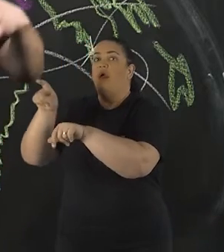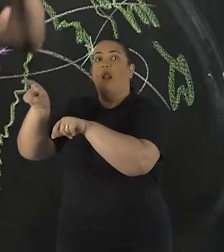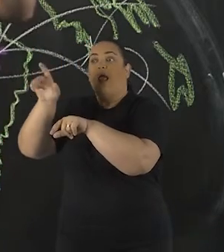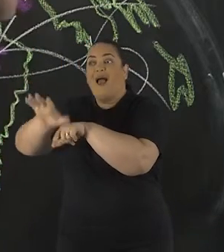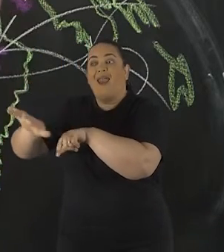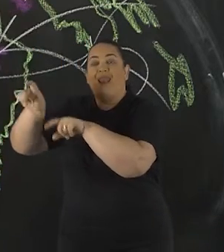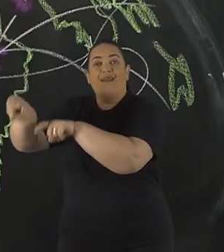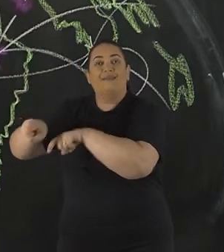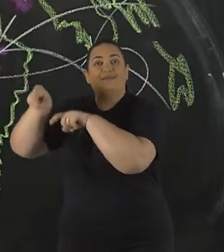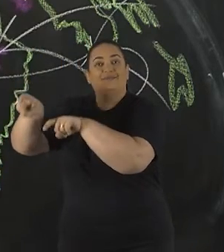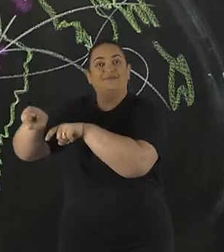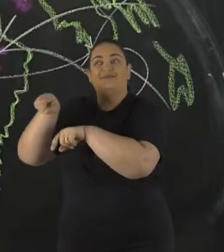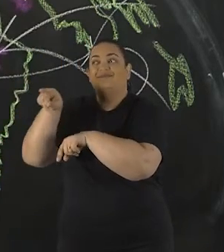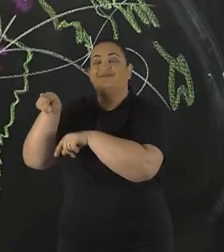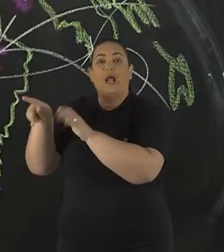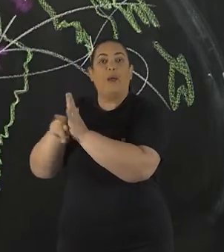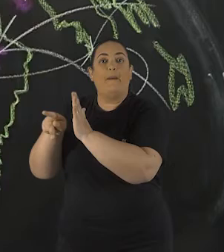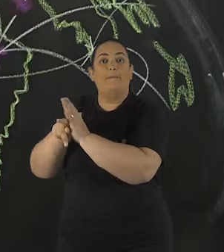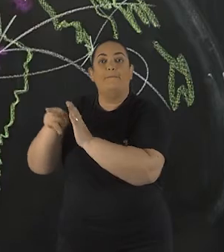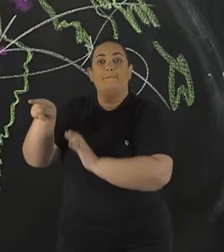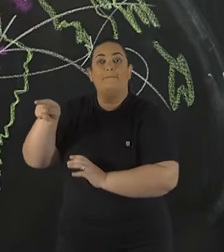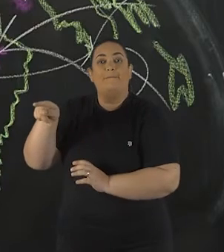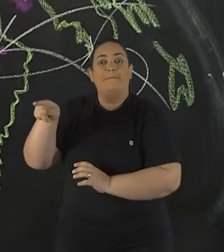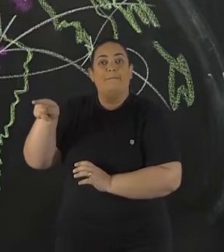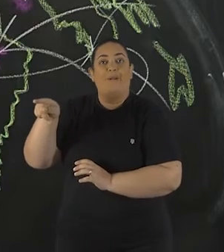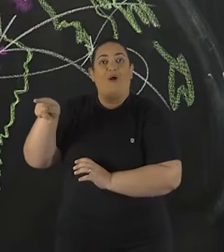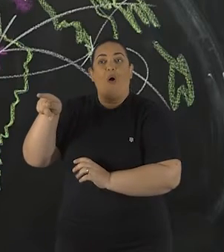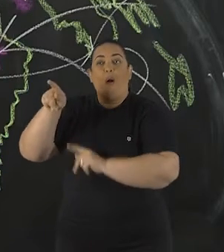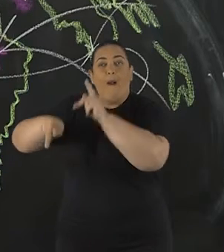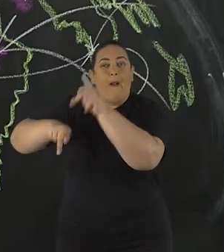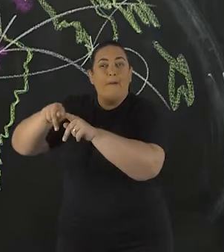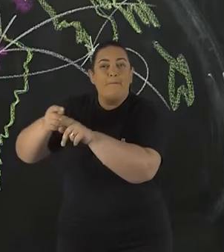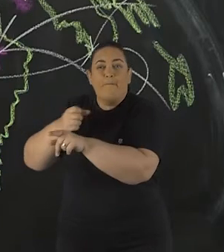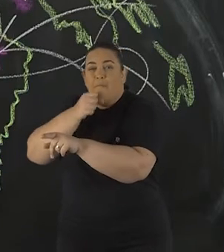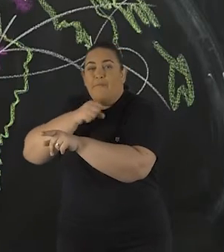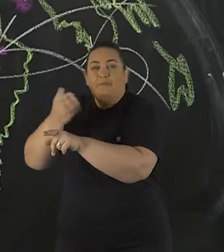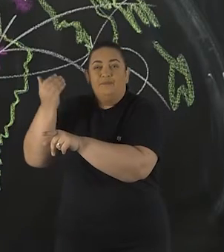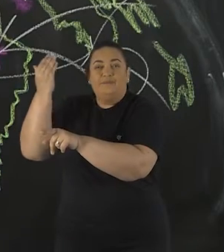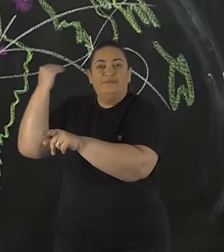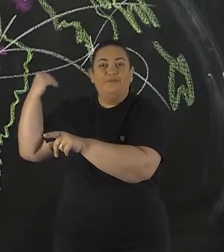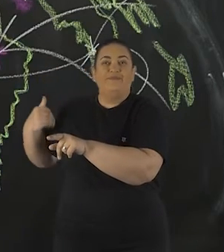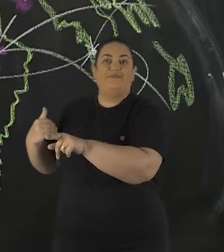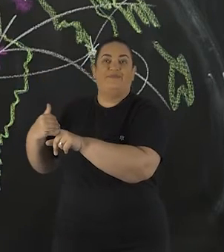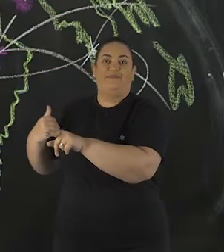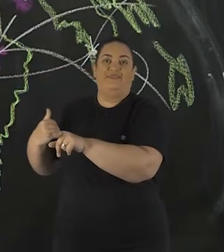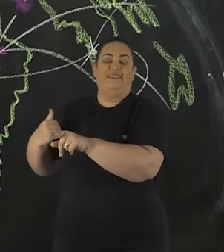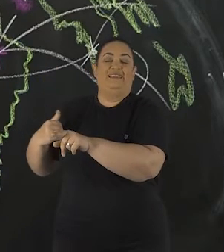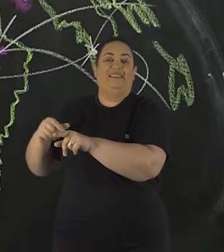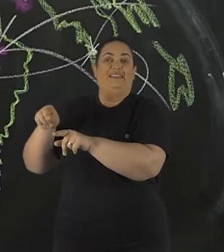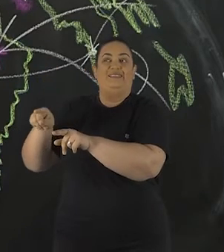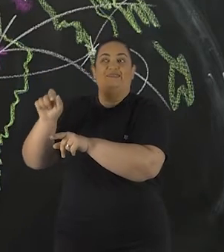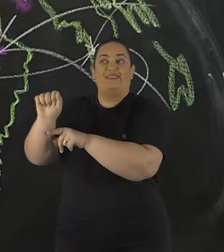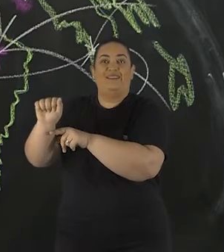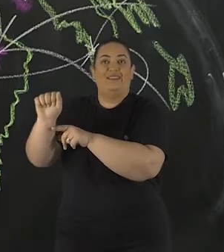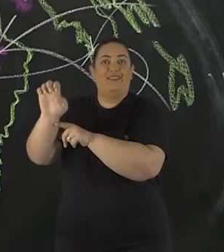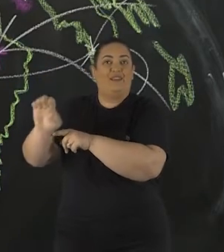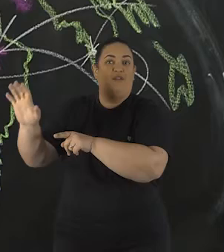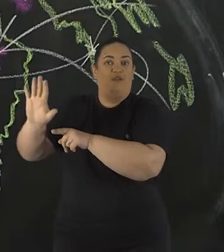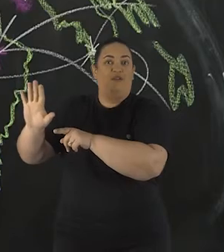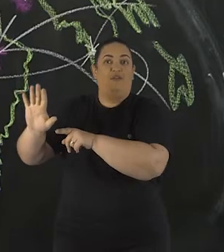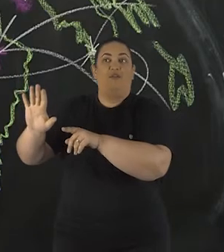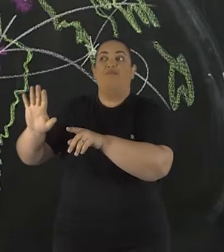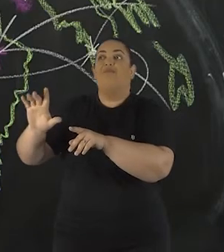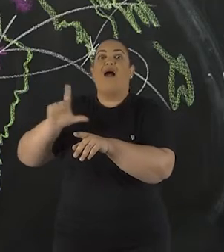agropecuária existentes na região aí dos antigos povos pré-colombianos, acabaram sendo muito bem utilizados no